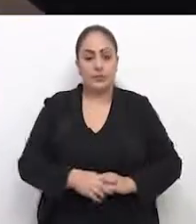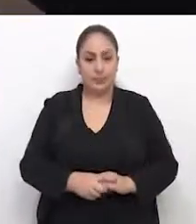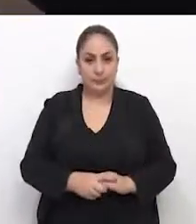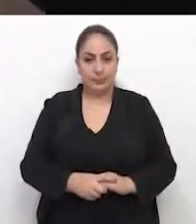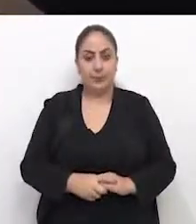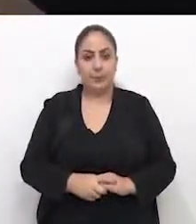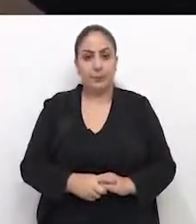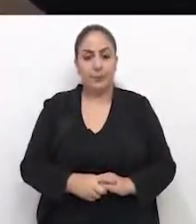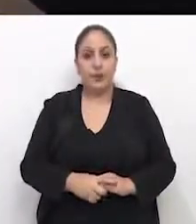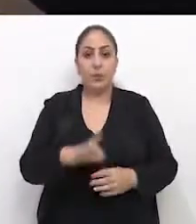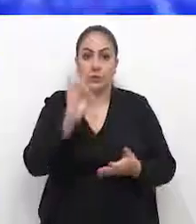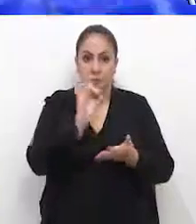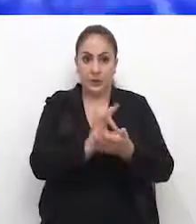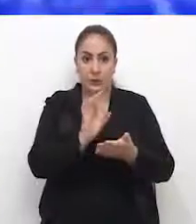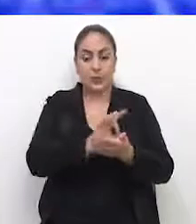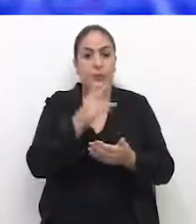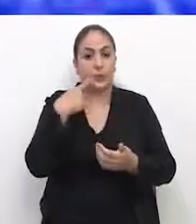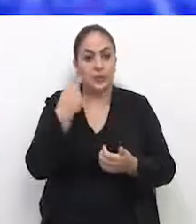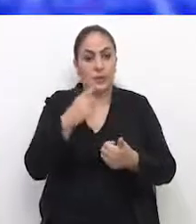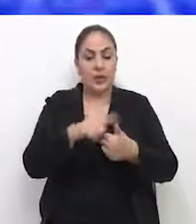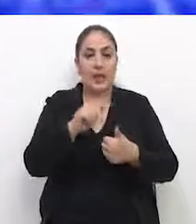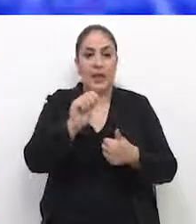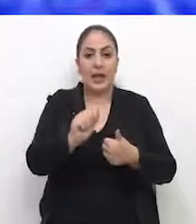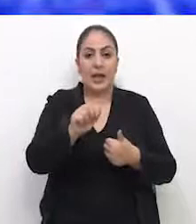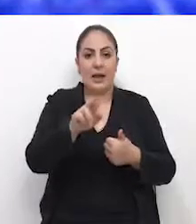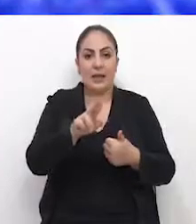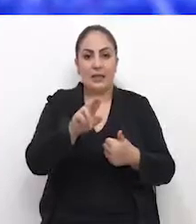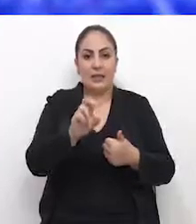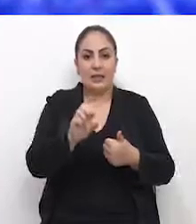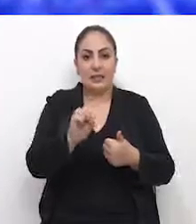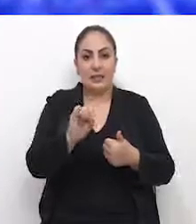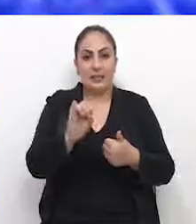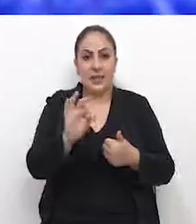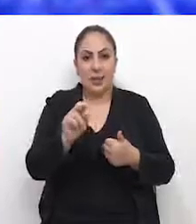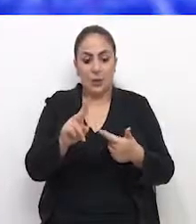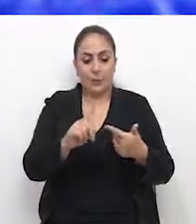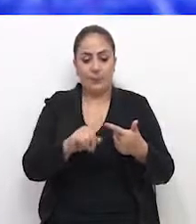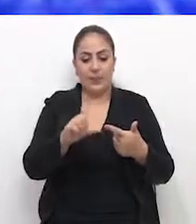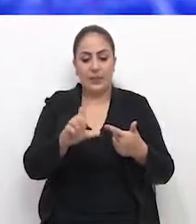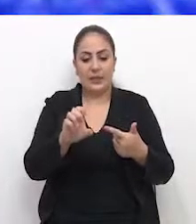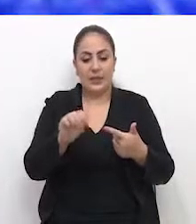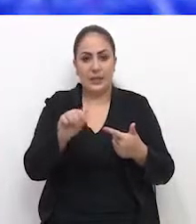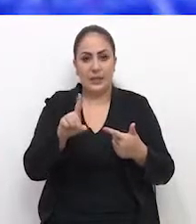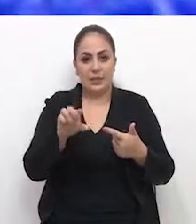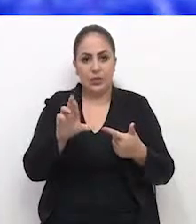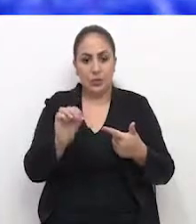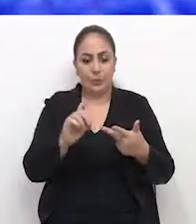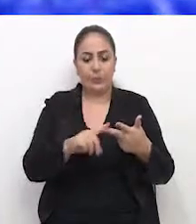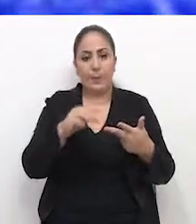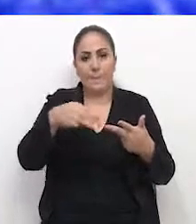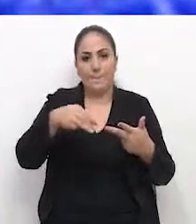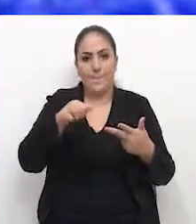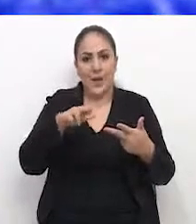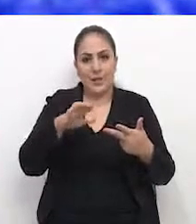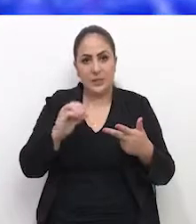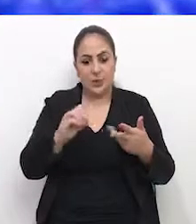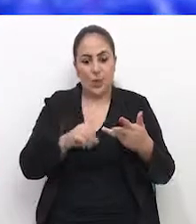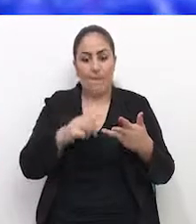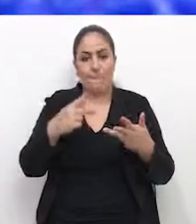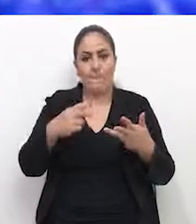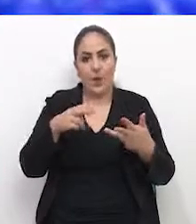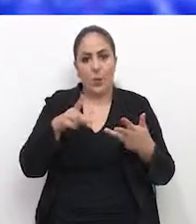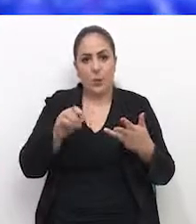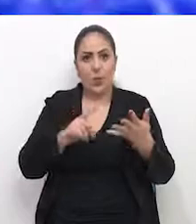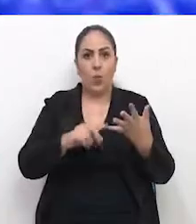indicados pelas bancadas. São titulares os vereadores Aristeu Dalalana, Leandro Rosso, Márcio